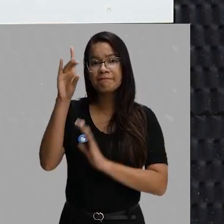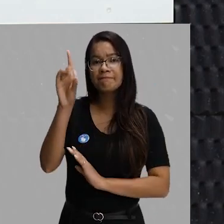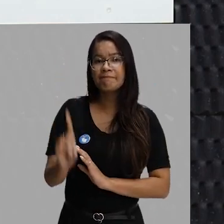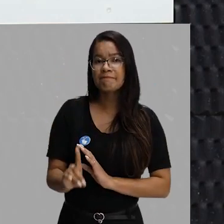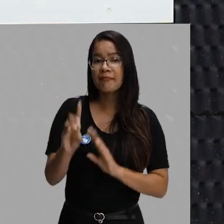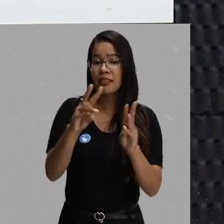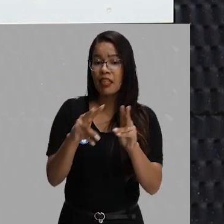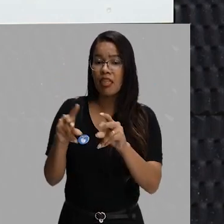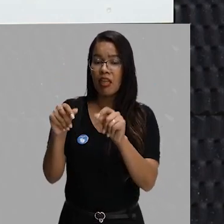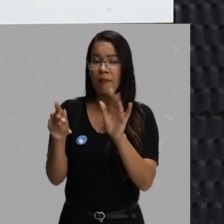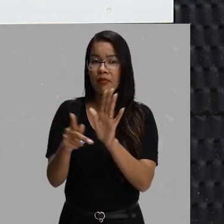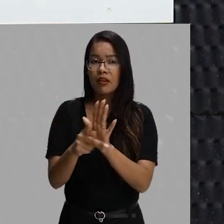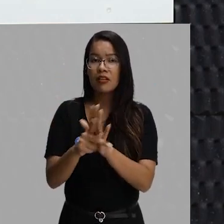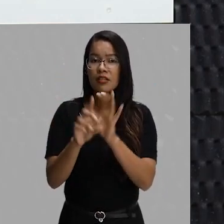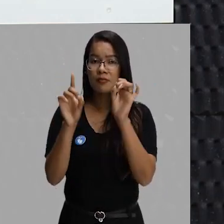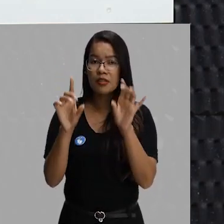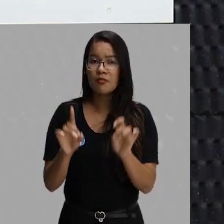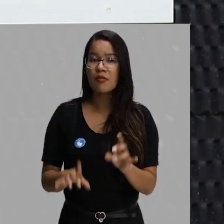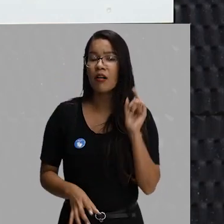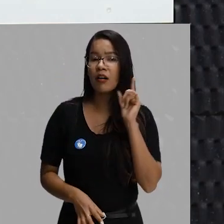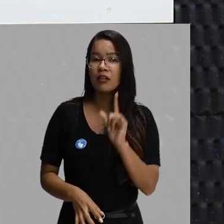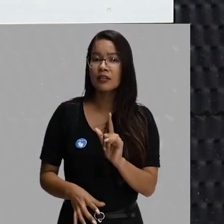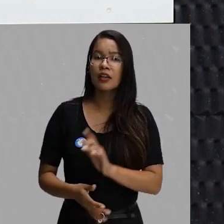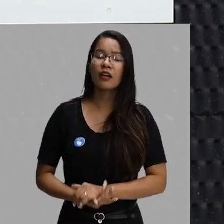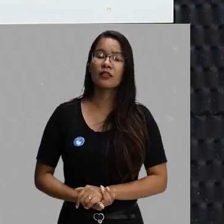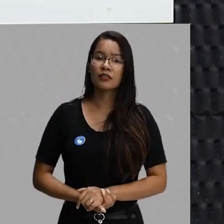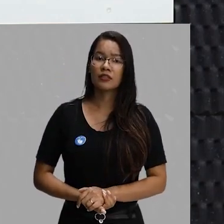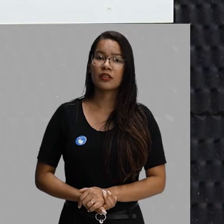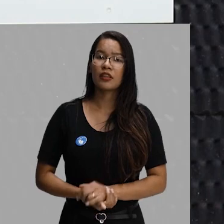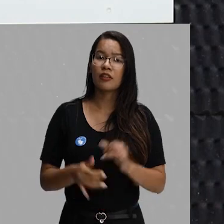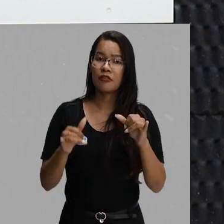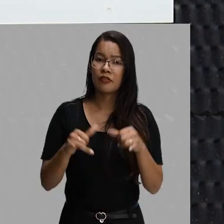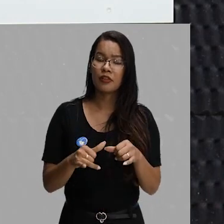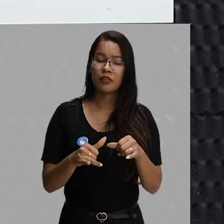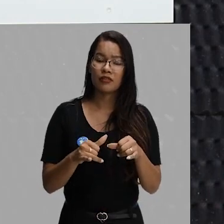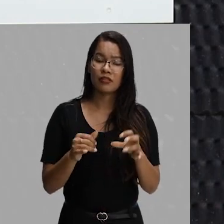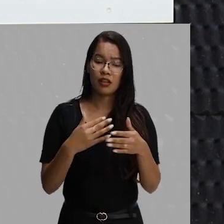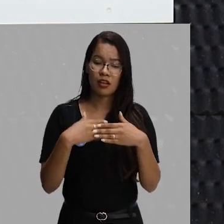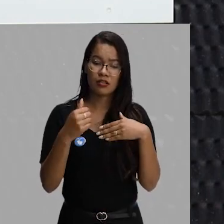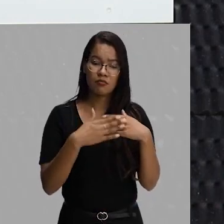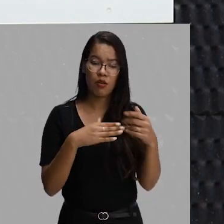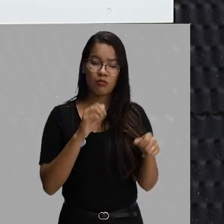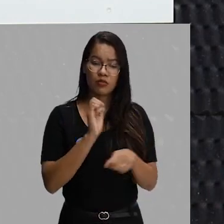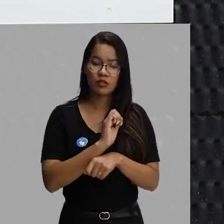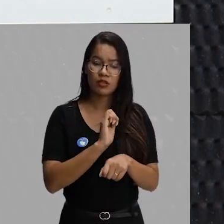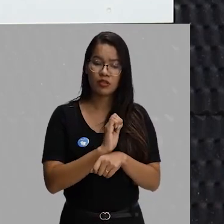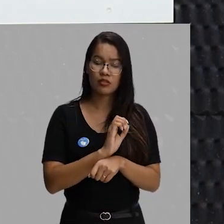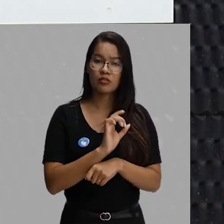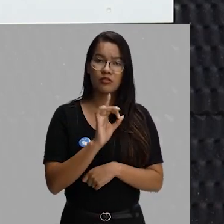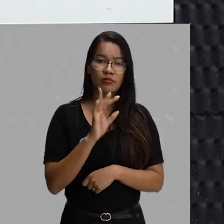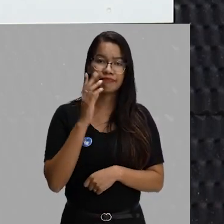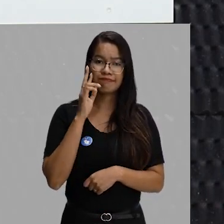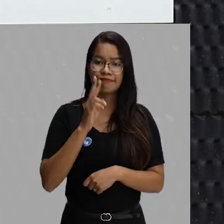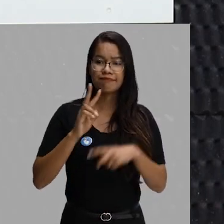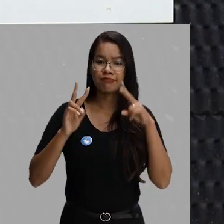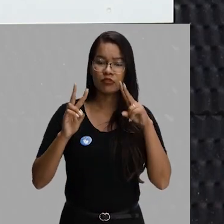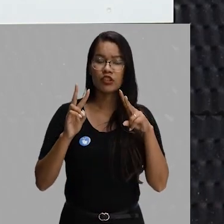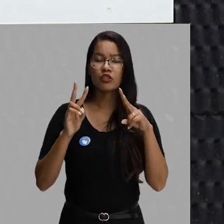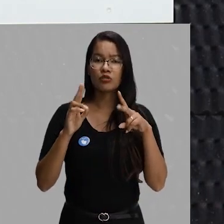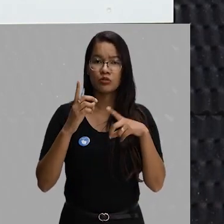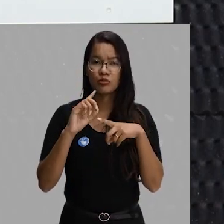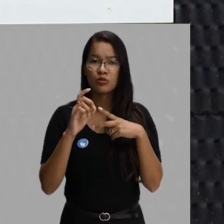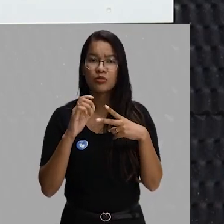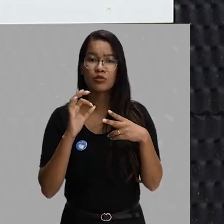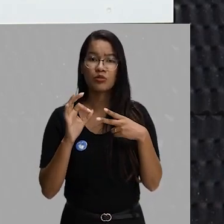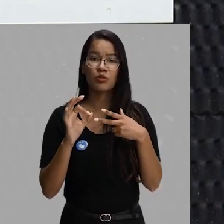terra, principalmente as terras conquistadas e que ficam nas mãos do Estado. Pelo menos do ponto de vista jurídico, nós iremos